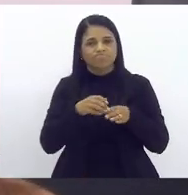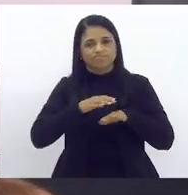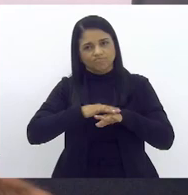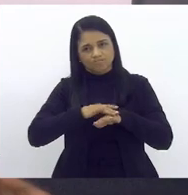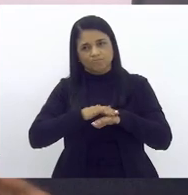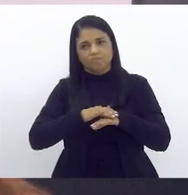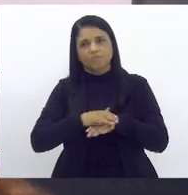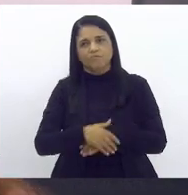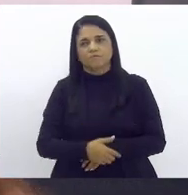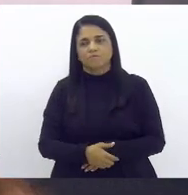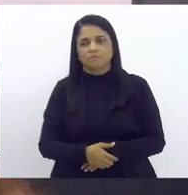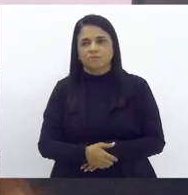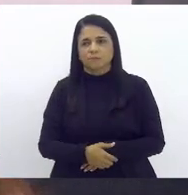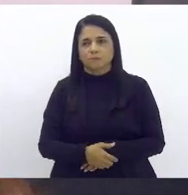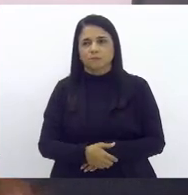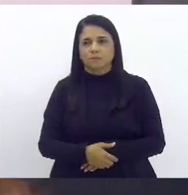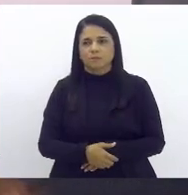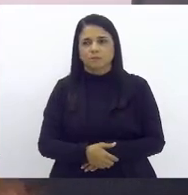Obrigada.